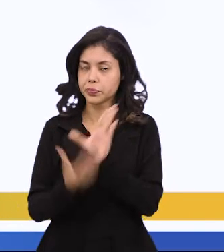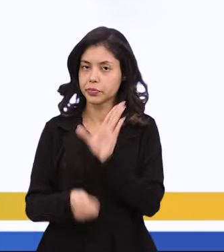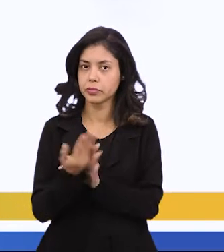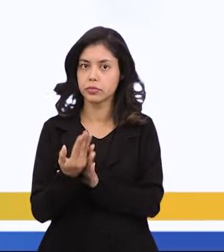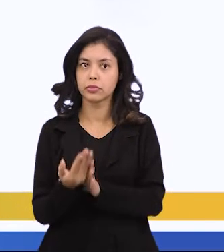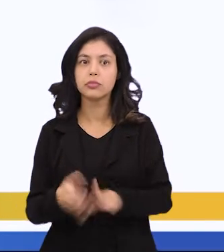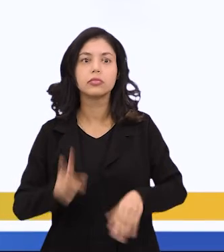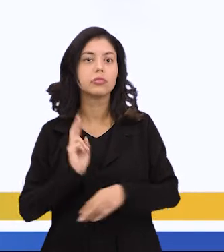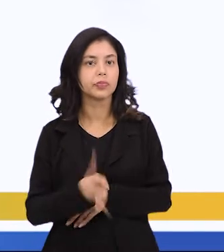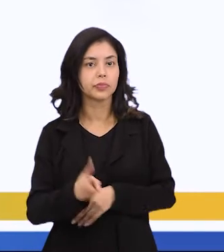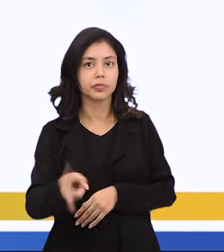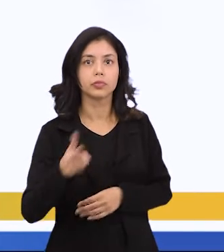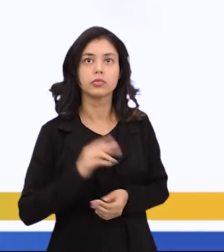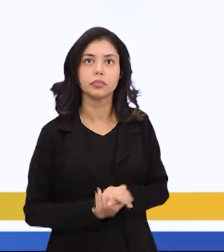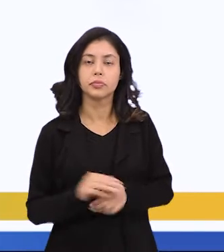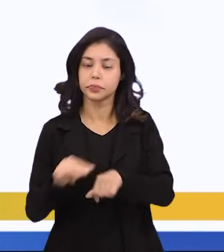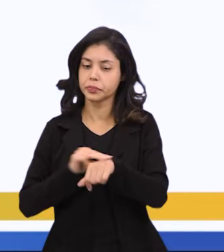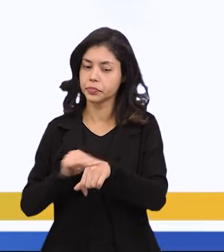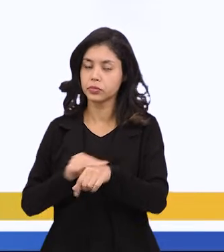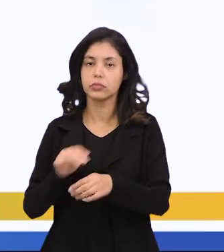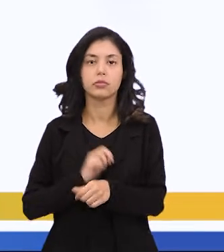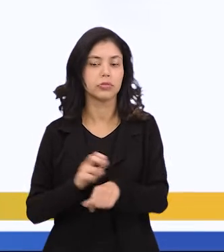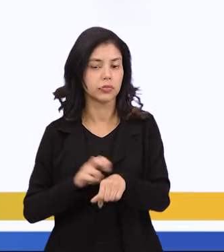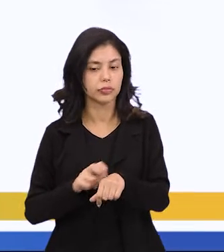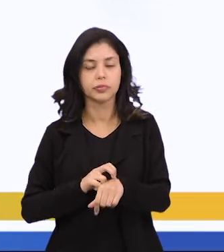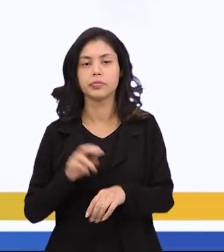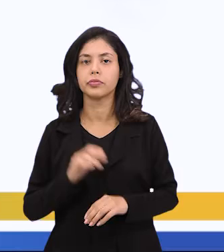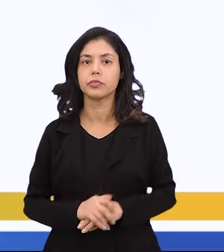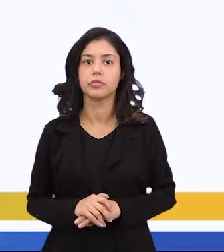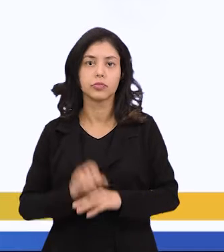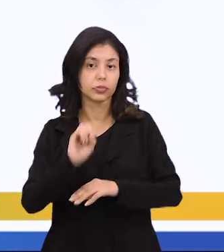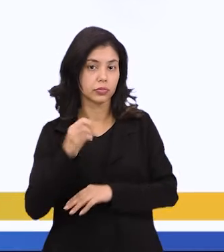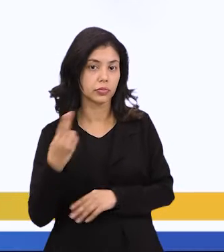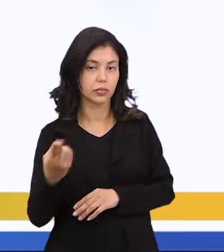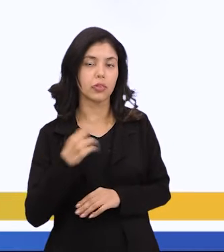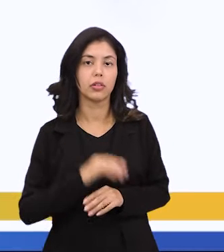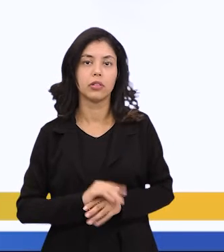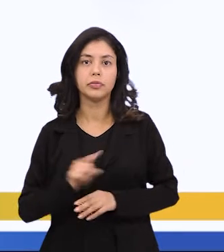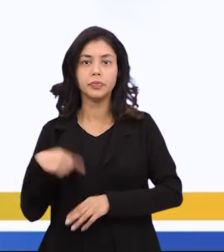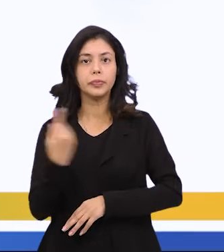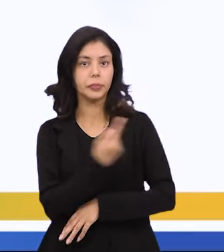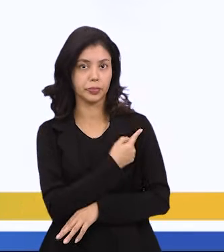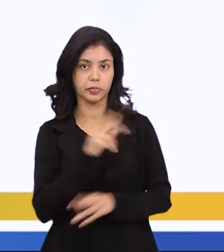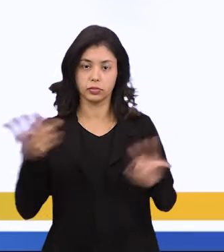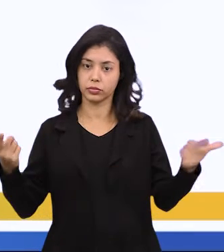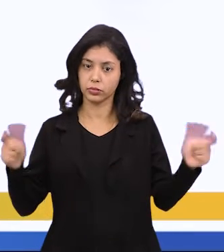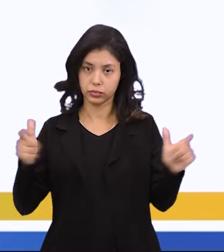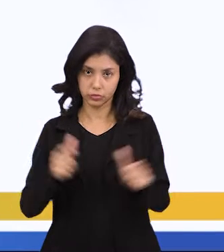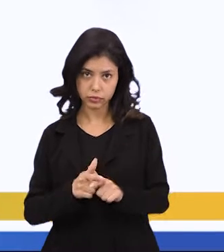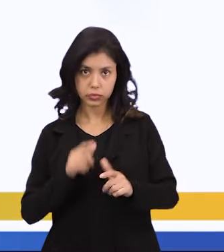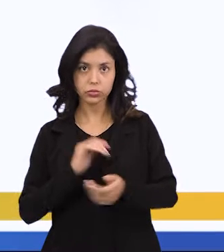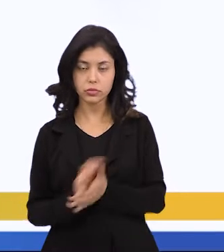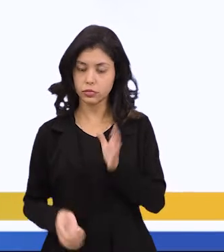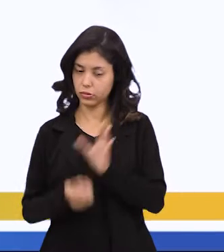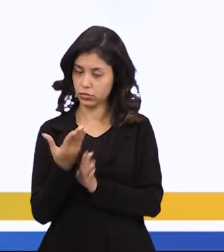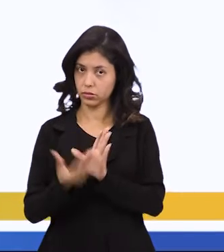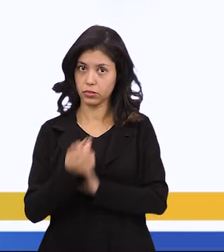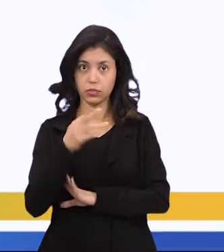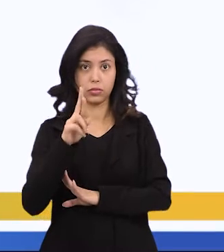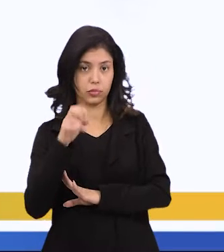reproduzir descendentes marrons e verdes. Ou seja, a gente está diminuindo o